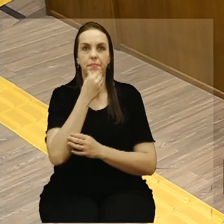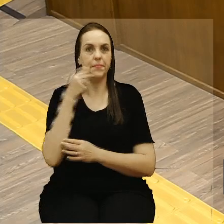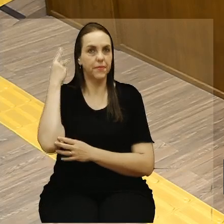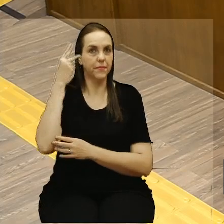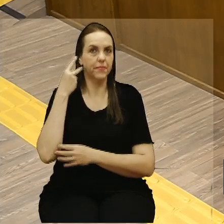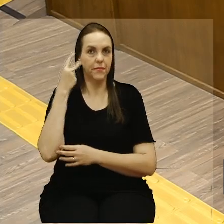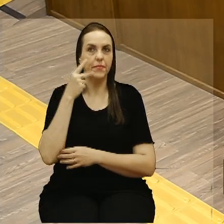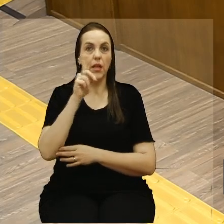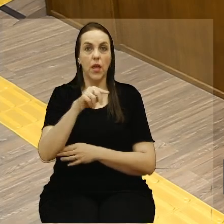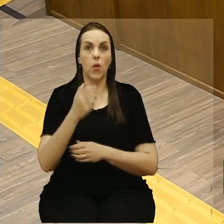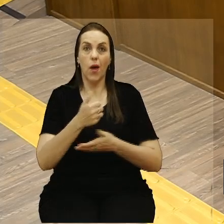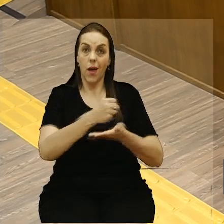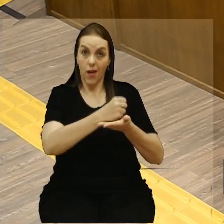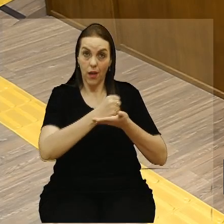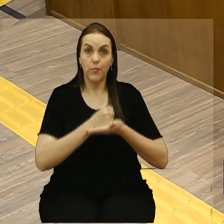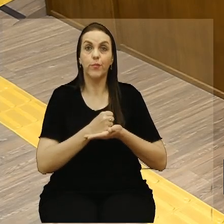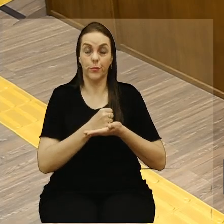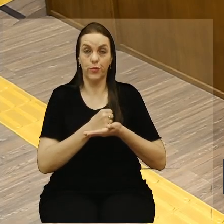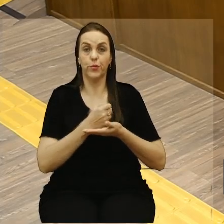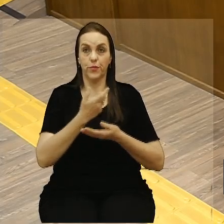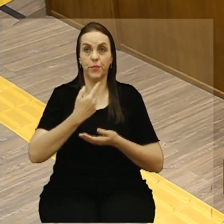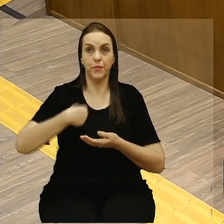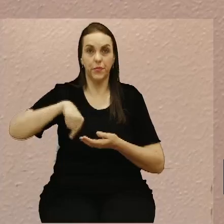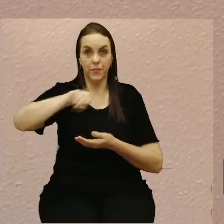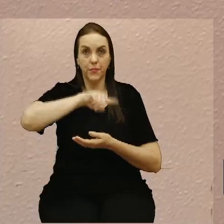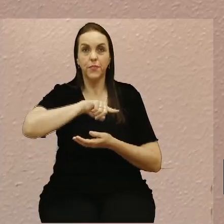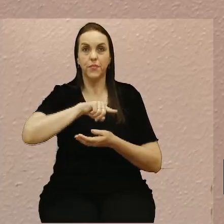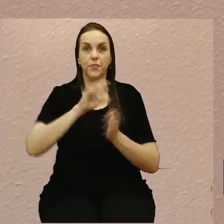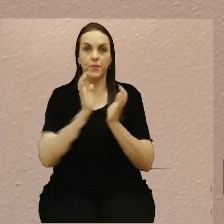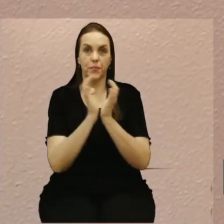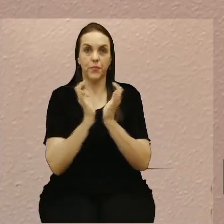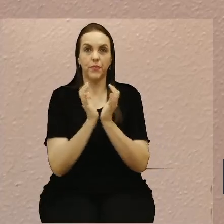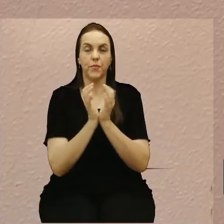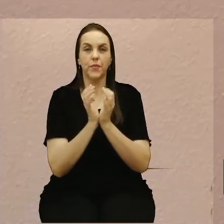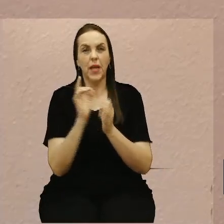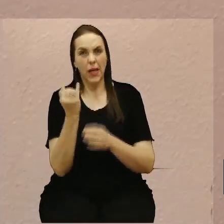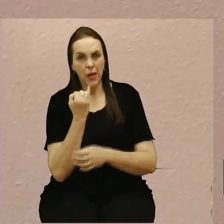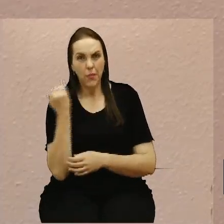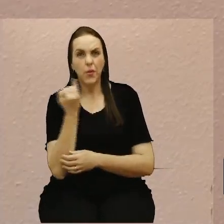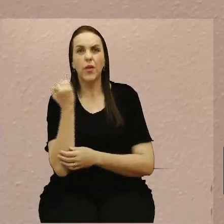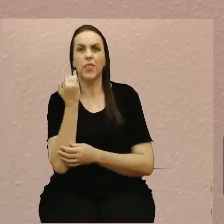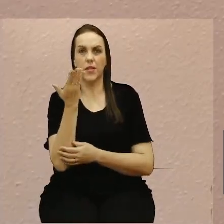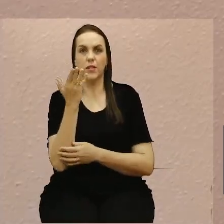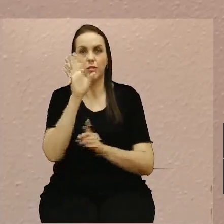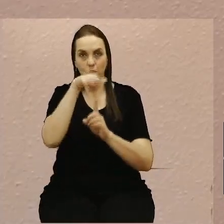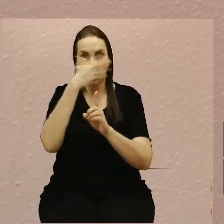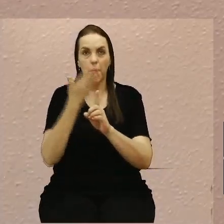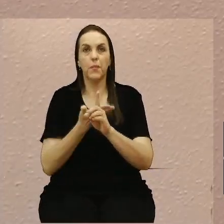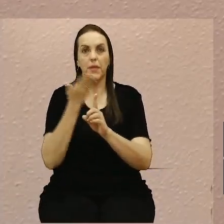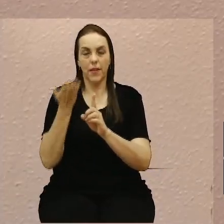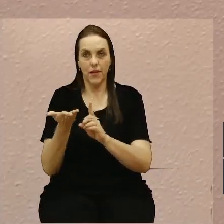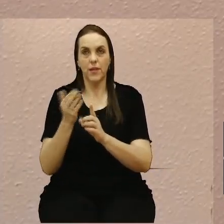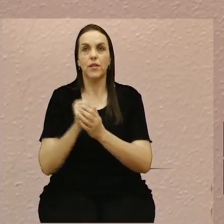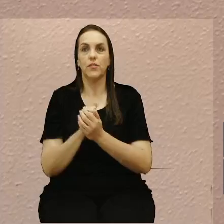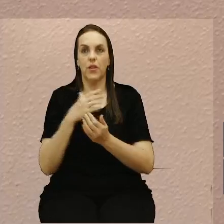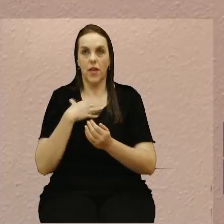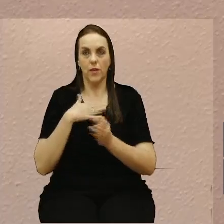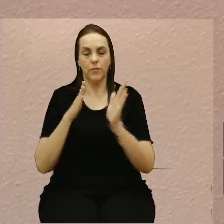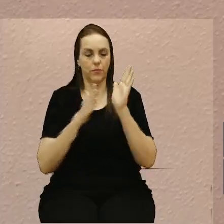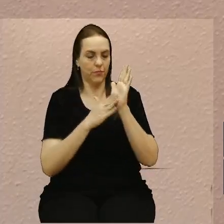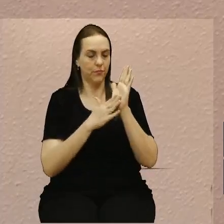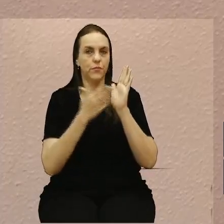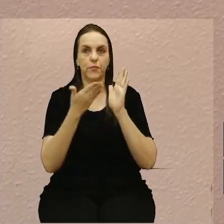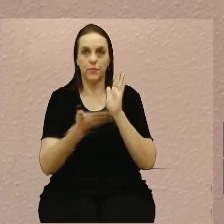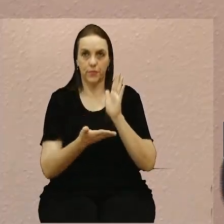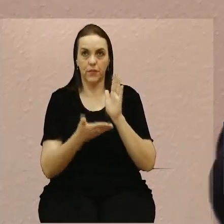eu conto com o apoio dos pares para essa importante sessão solene homenagem que propus